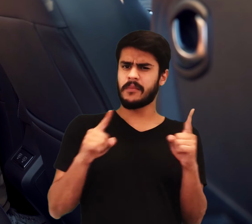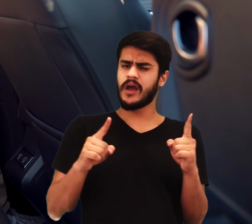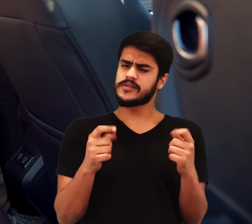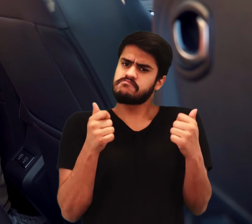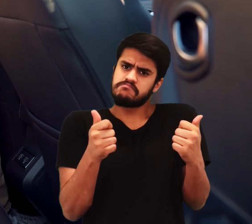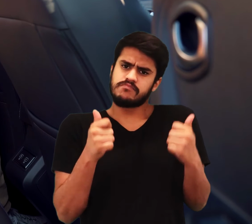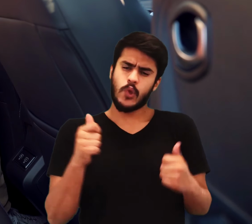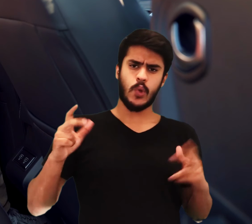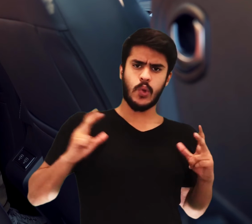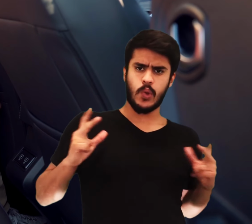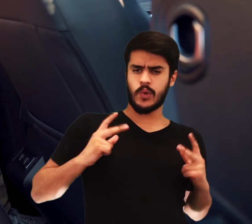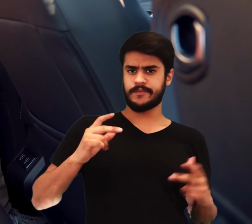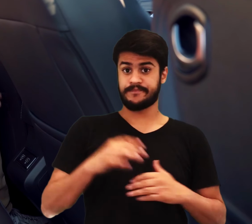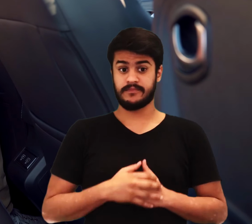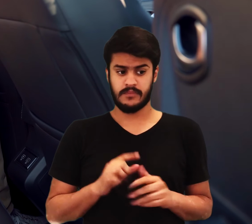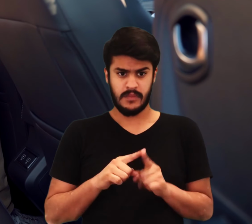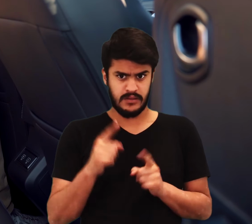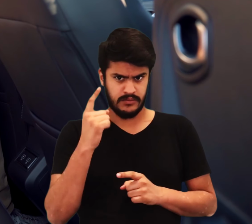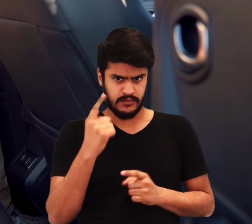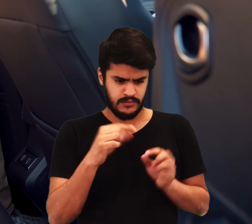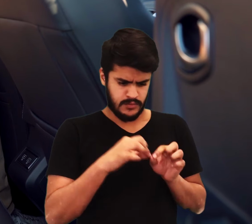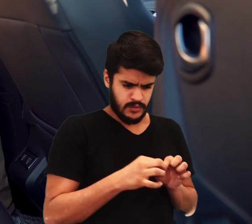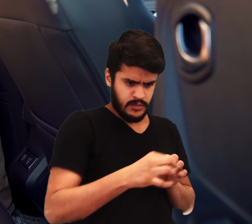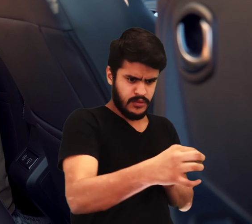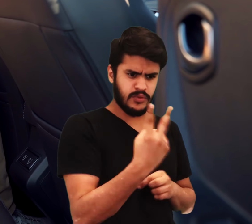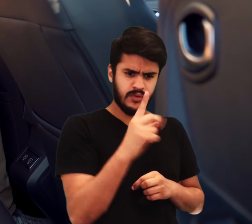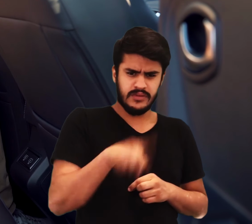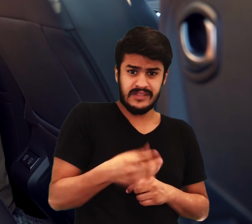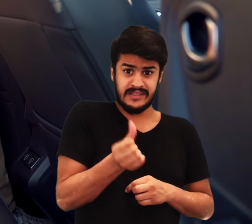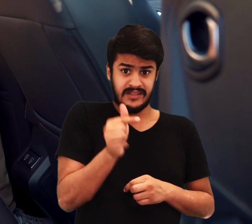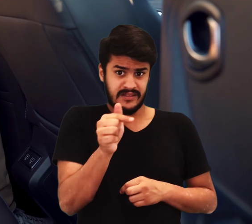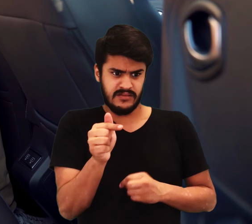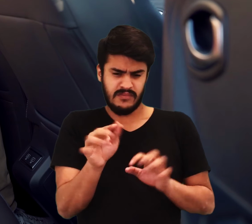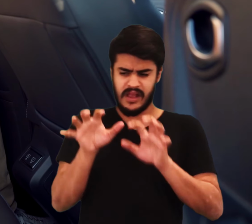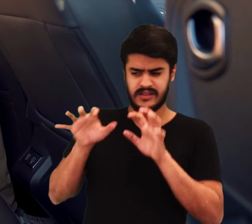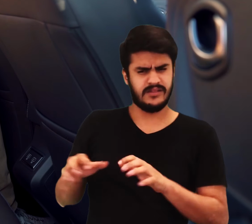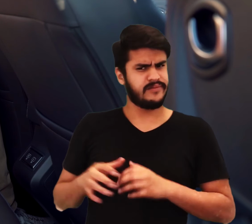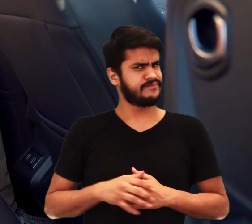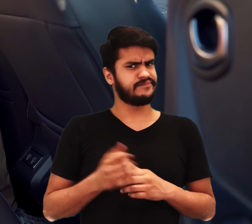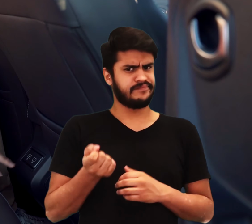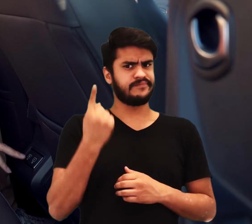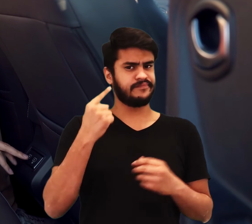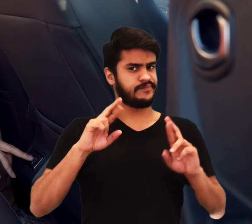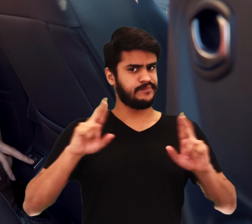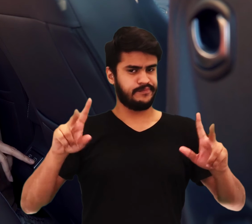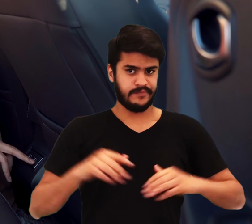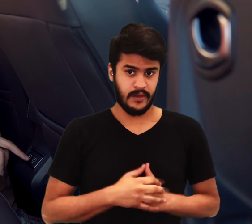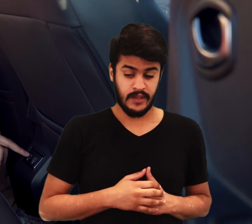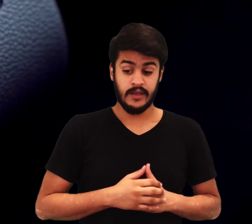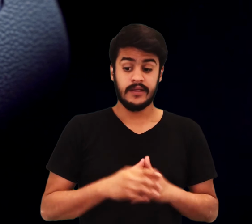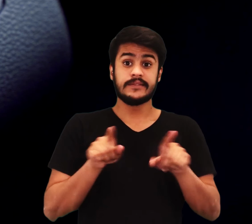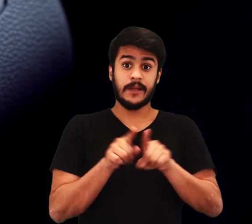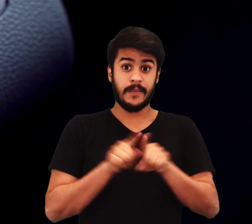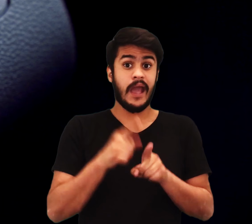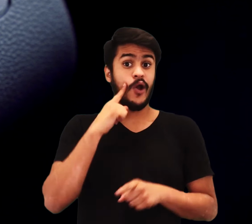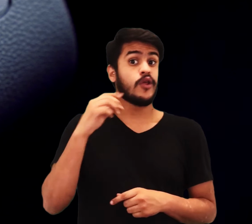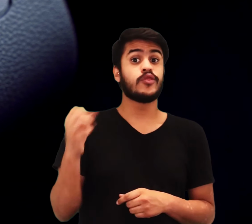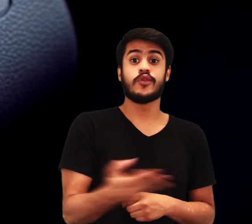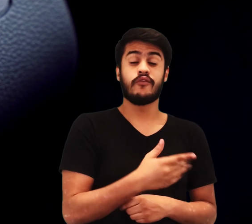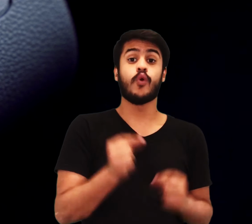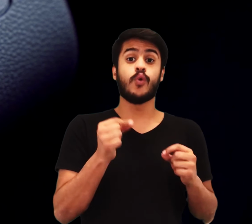Só que não é um espaço que você espera num veículo com 2,67 metros de entre-eixos, de fato. Novidade que a gente tem agora no Captur é a presença aí